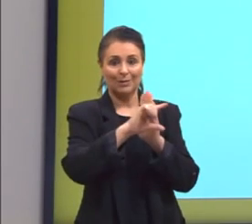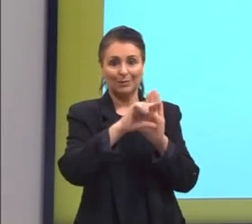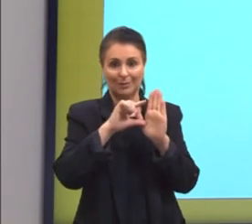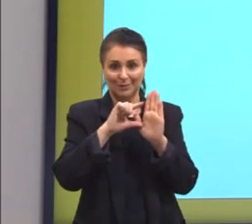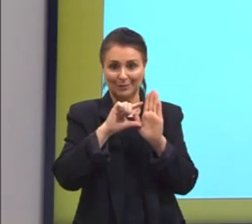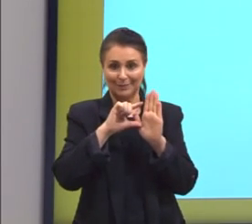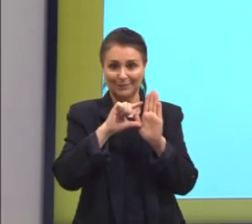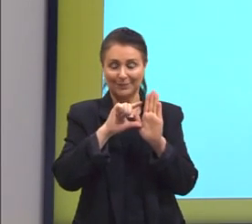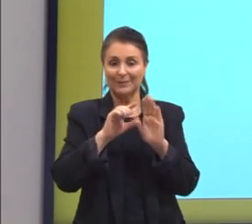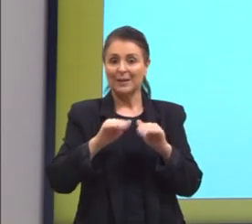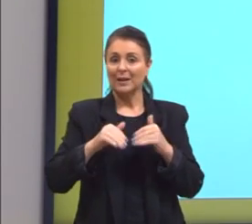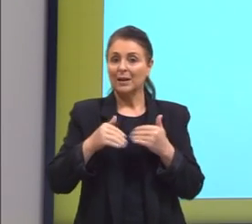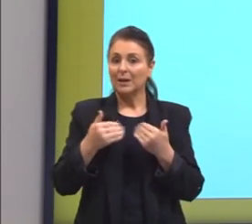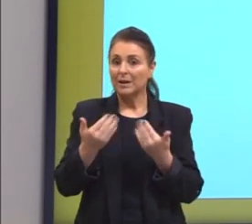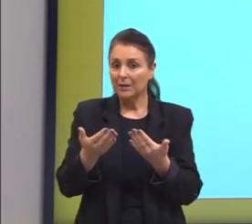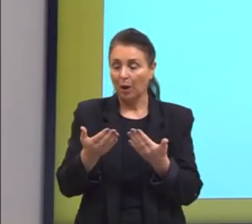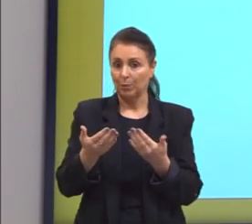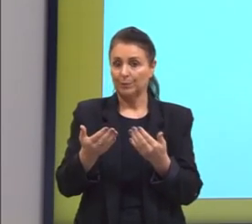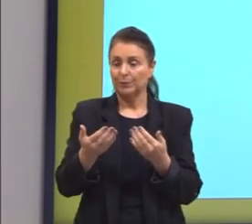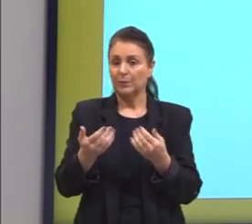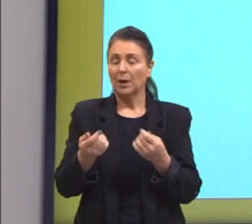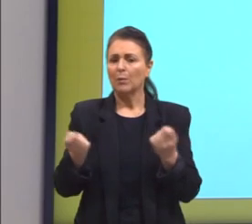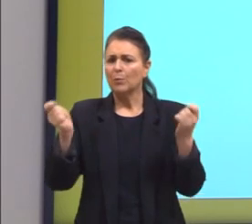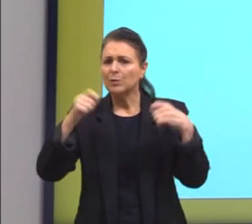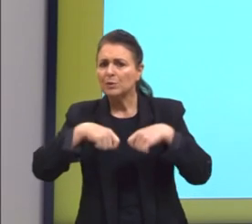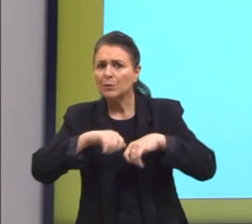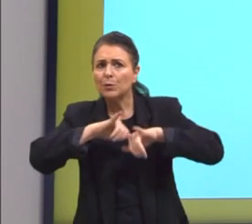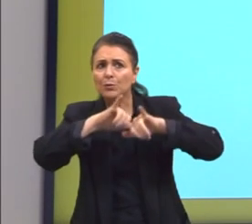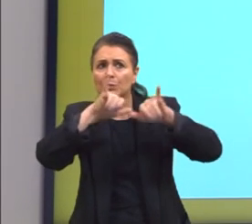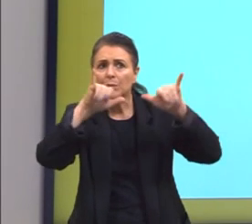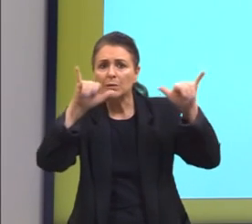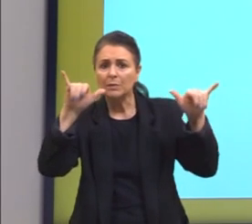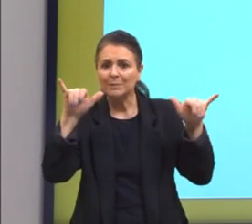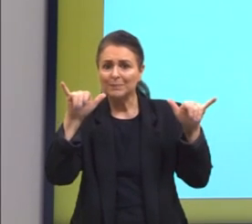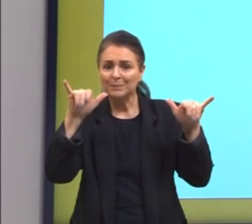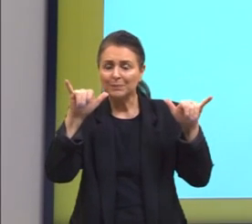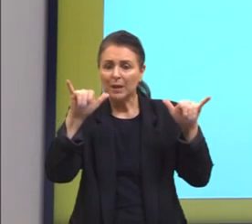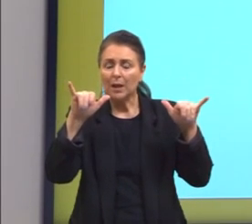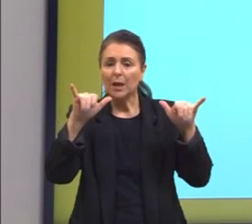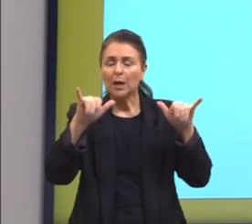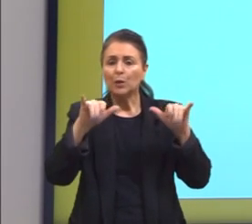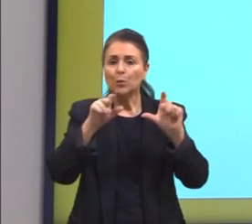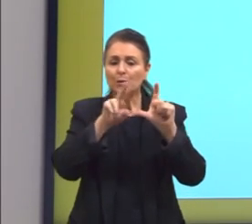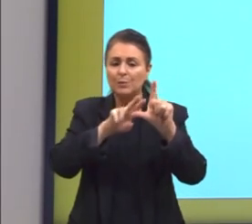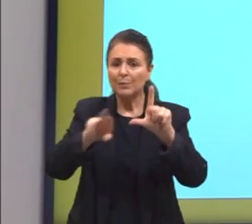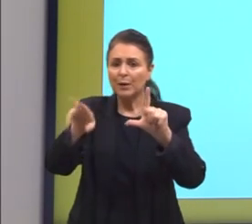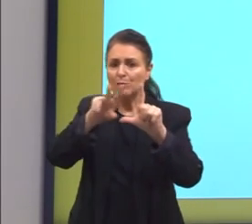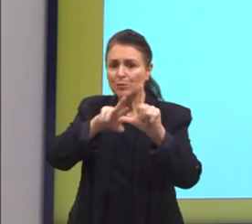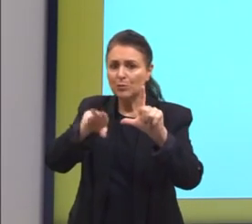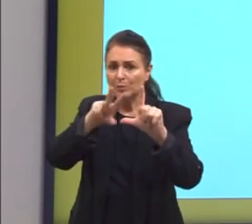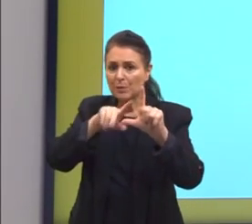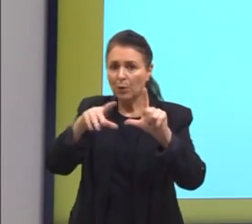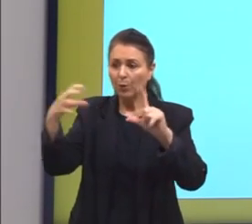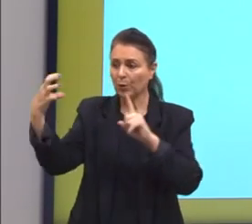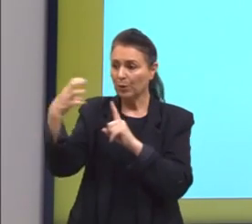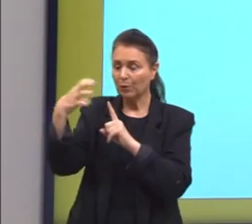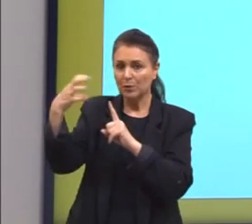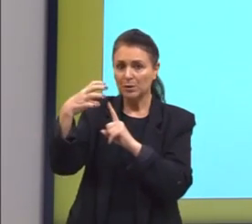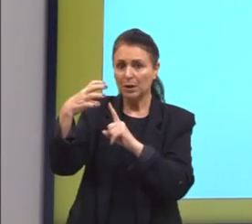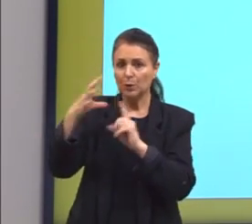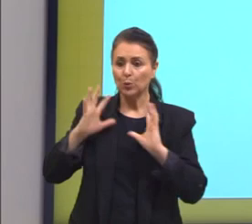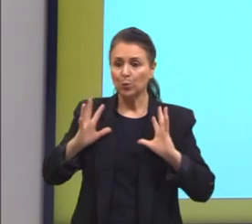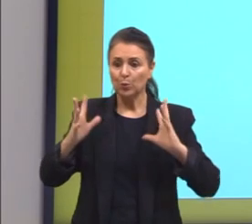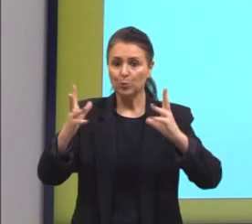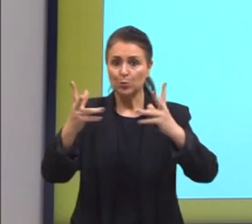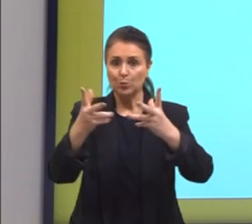então possibilitou a divulgação de propagandas nos meios de comunicação influenciando o consumo